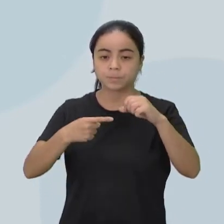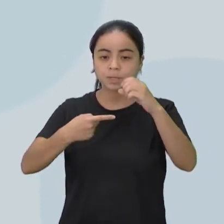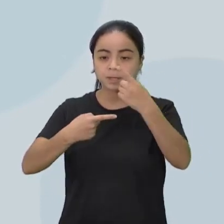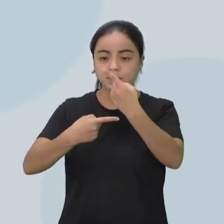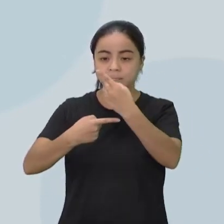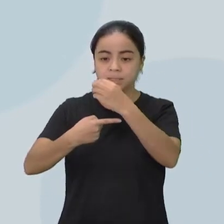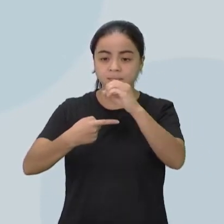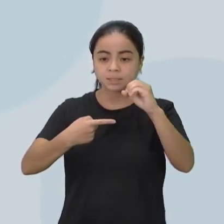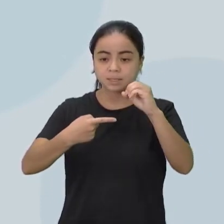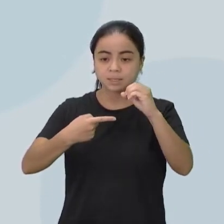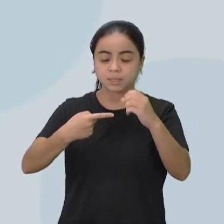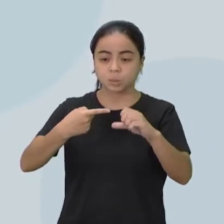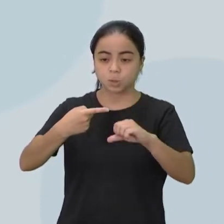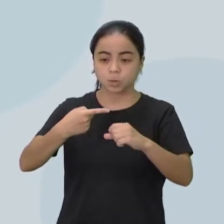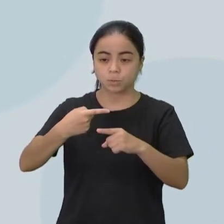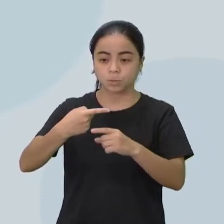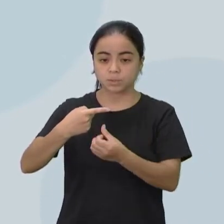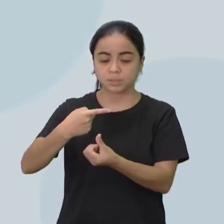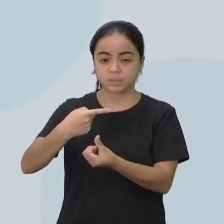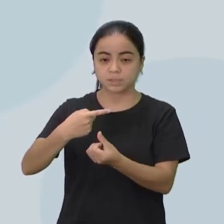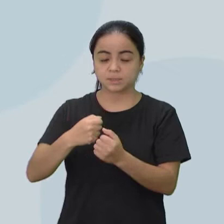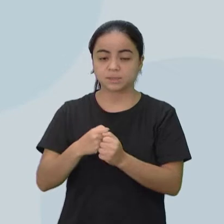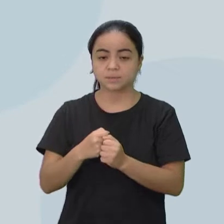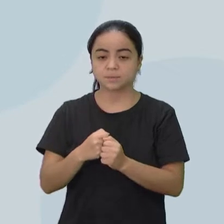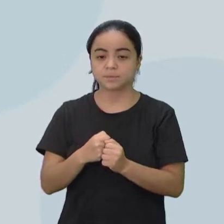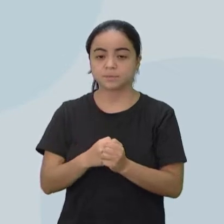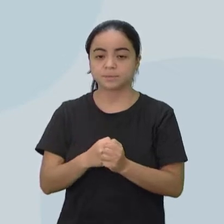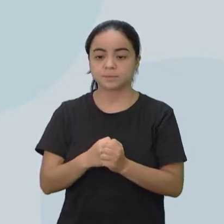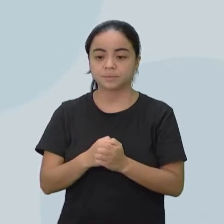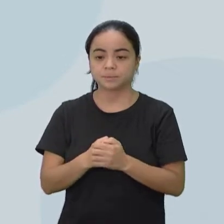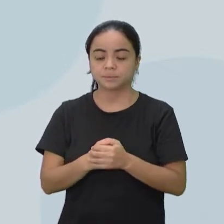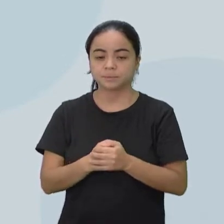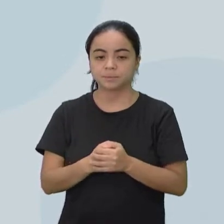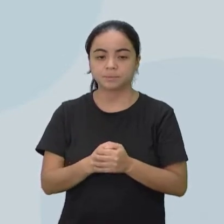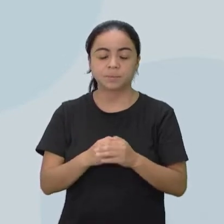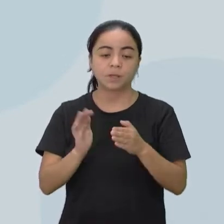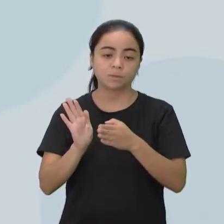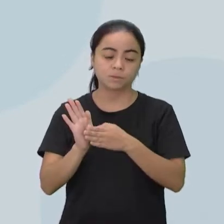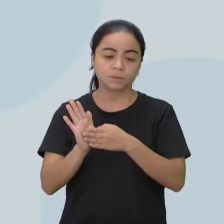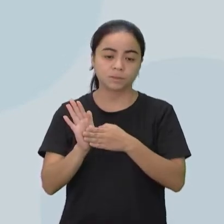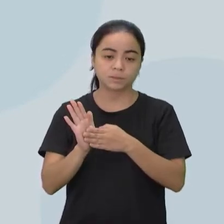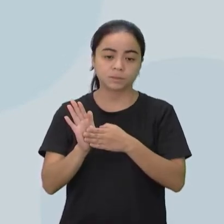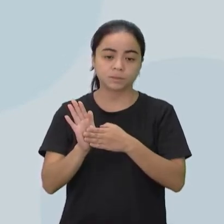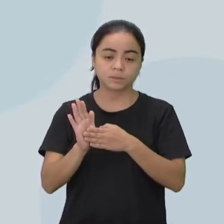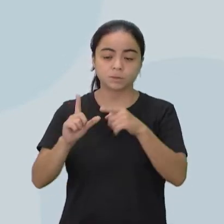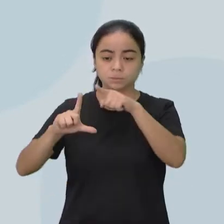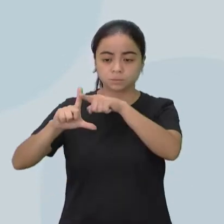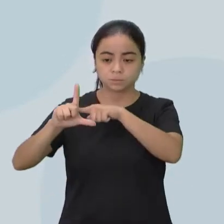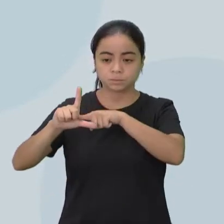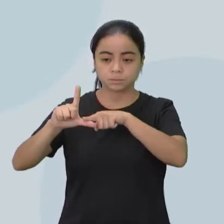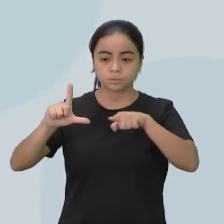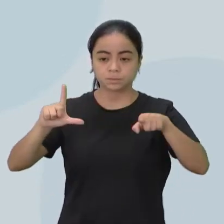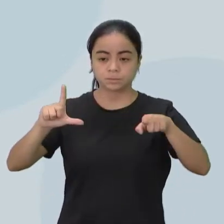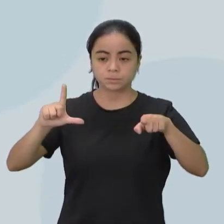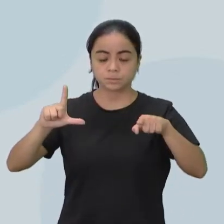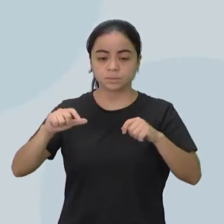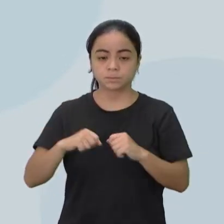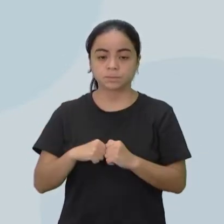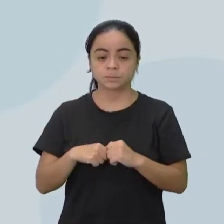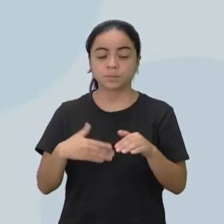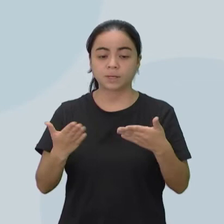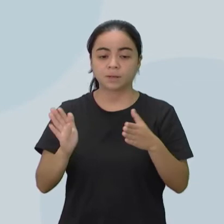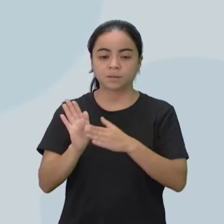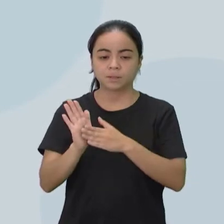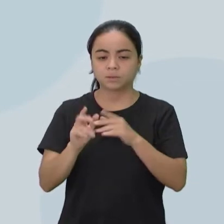Ó, eu estou pegando o espaço e dividindo pelo tempo. Vou fazer isso neste primeiro caso aqui, ó. O que tem que